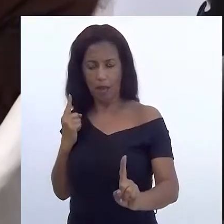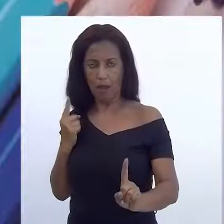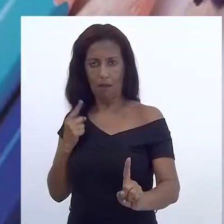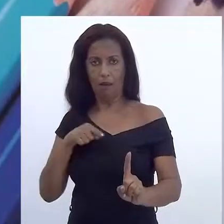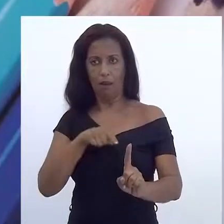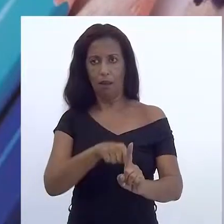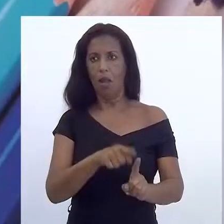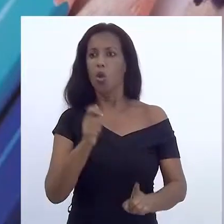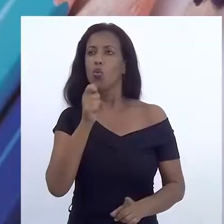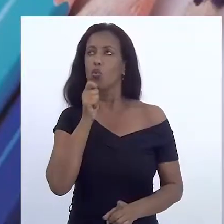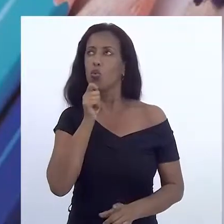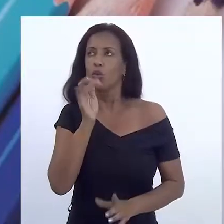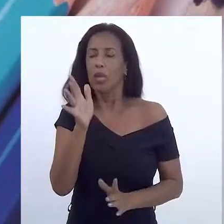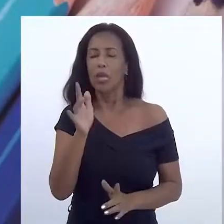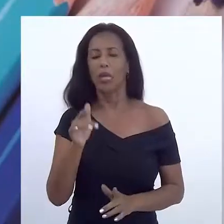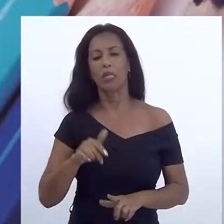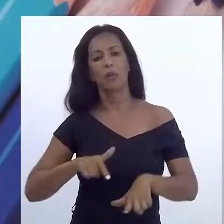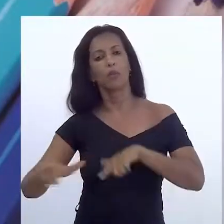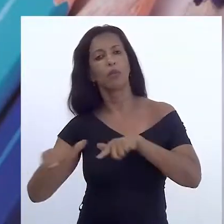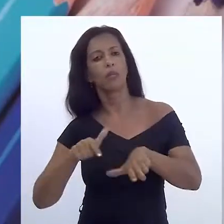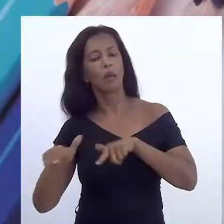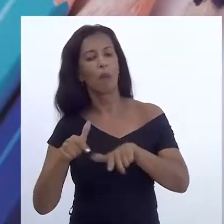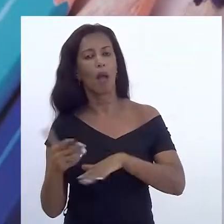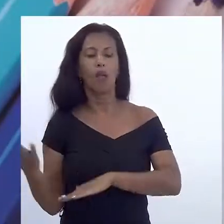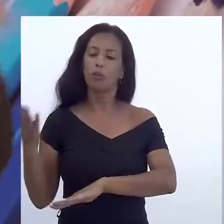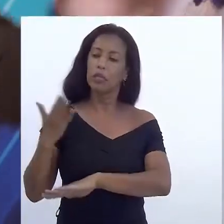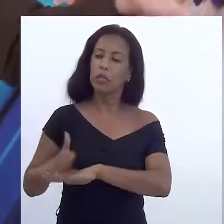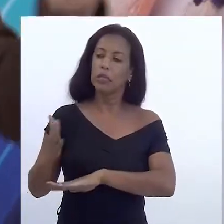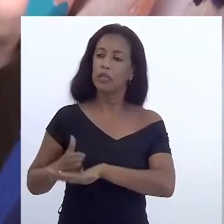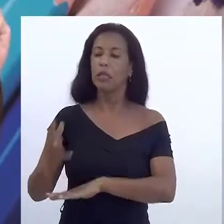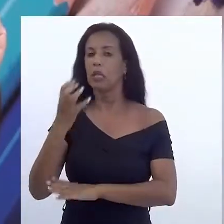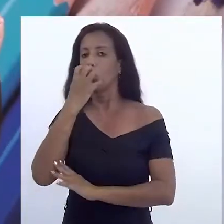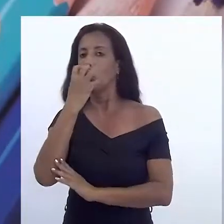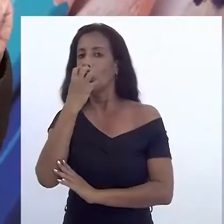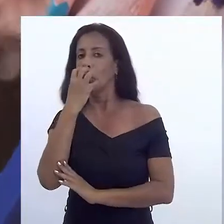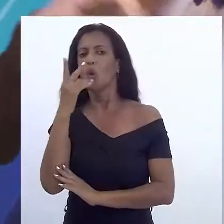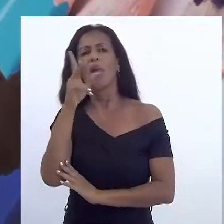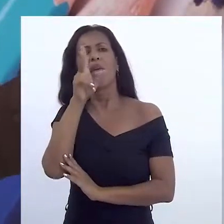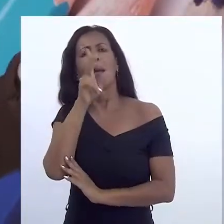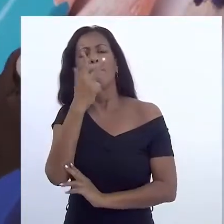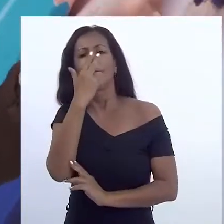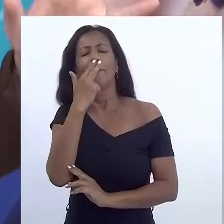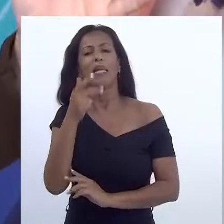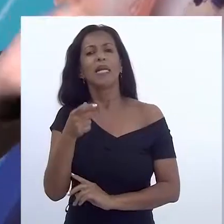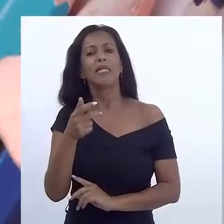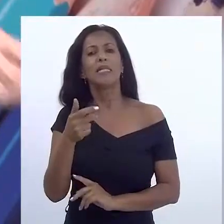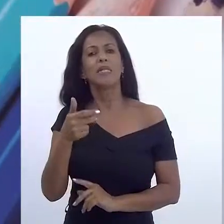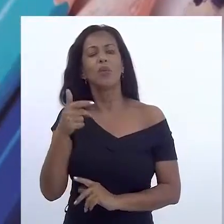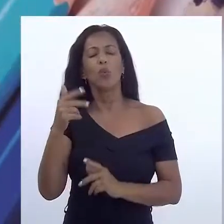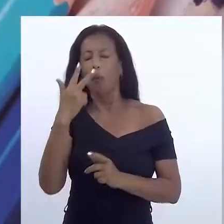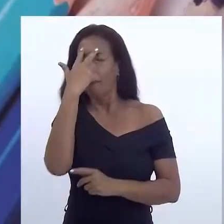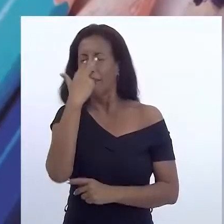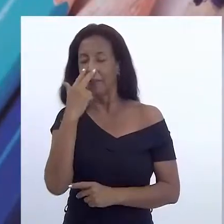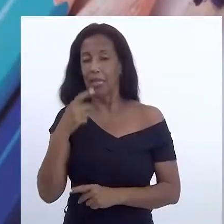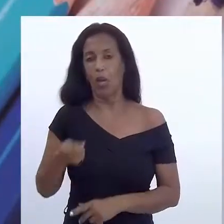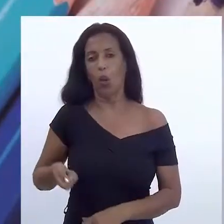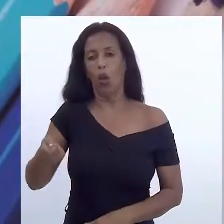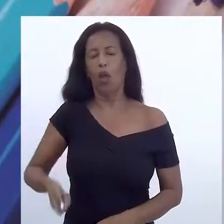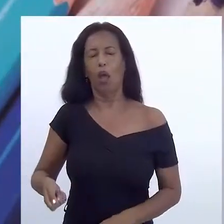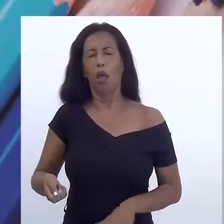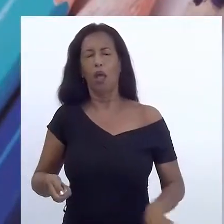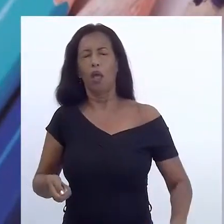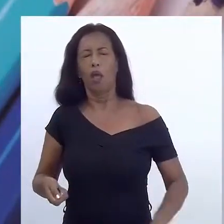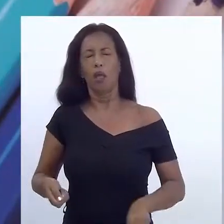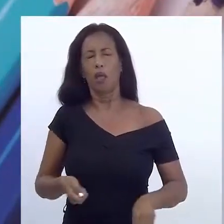Não existe serviço, por exemplo, que treine um cão, por exemplo, igual o cão-guia. O cão-guia geralmente é treinado e ele vai para casa